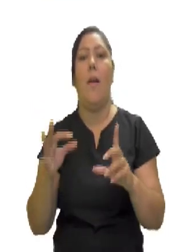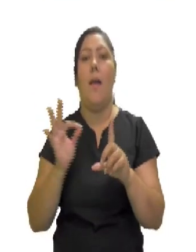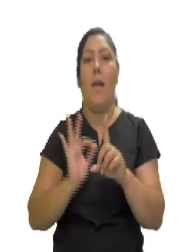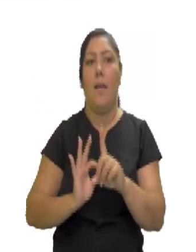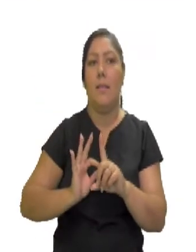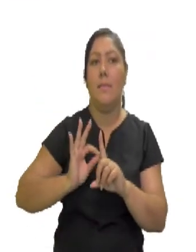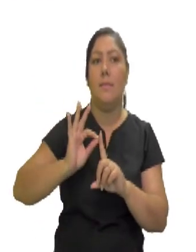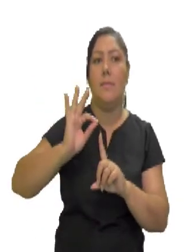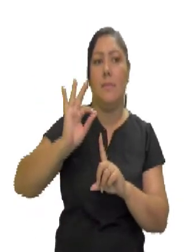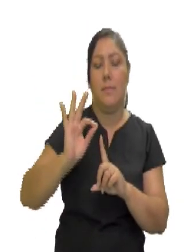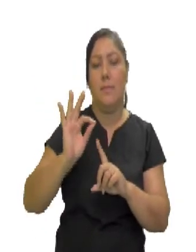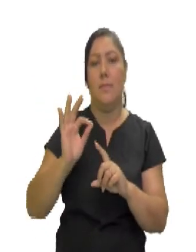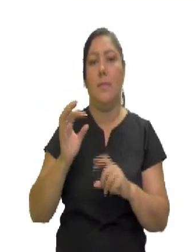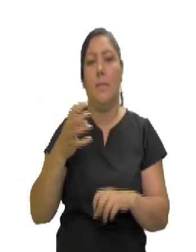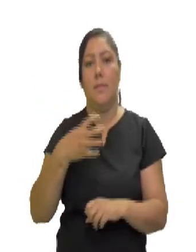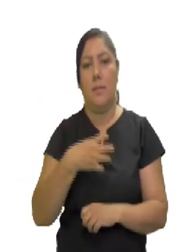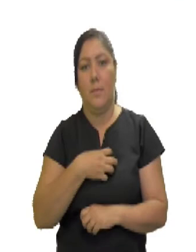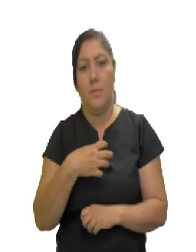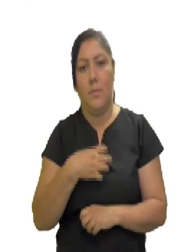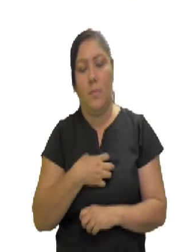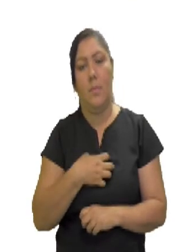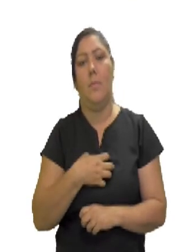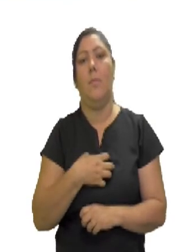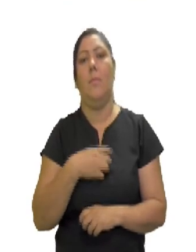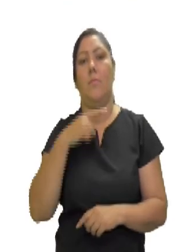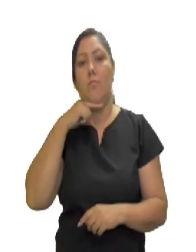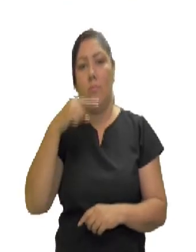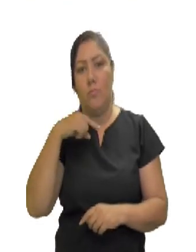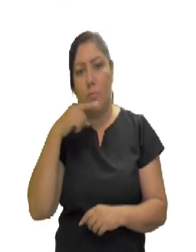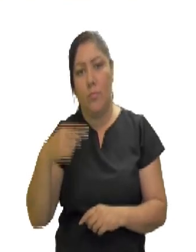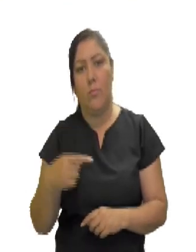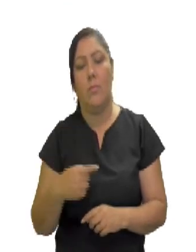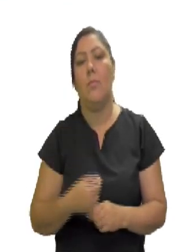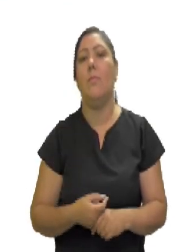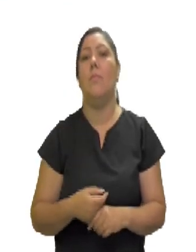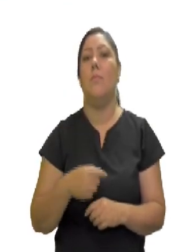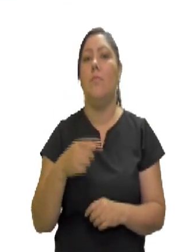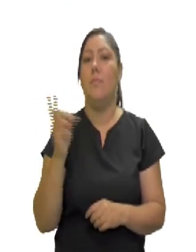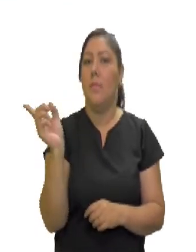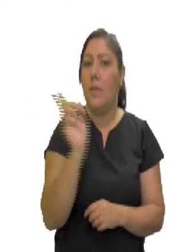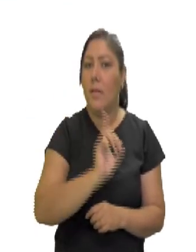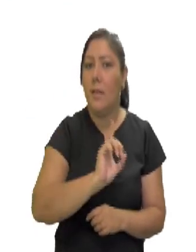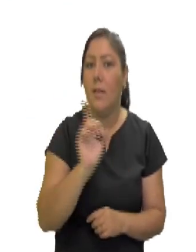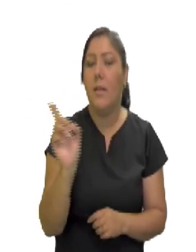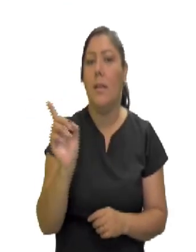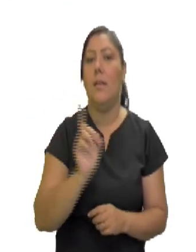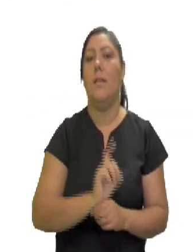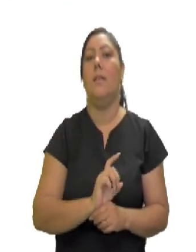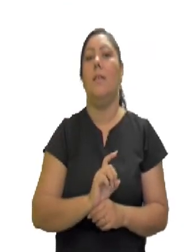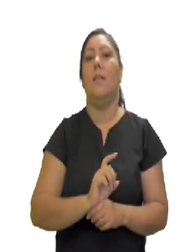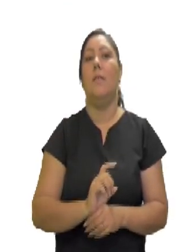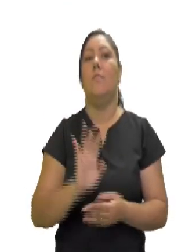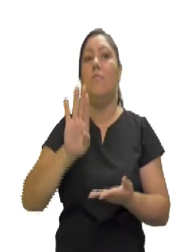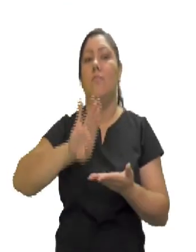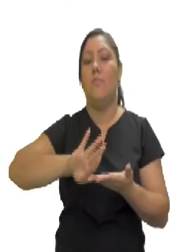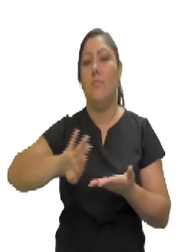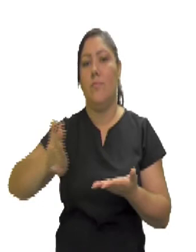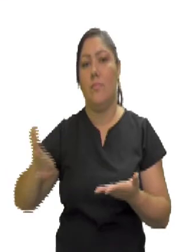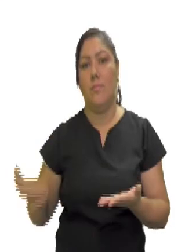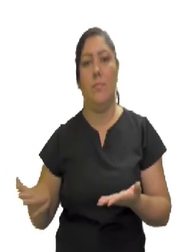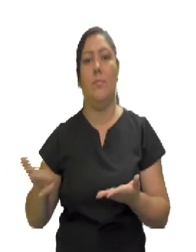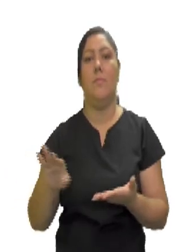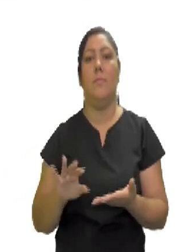intensidade, de modo, de dúvida, de negação, de exclusão,